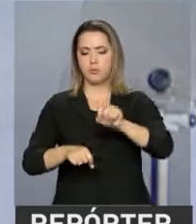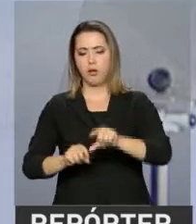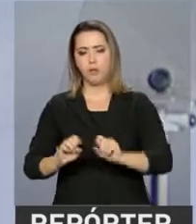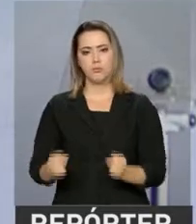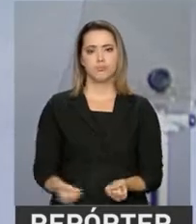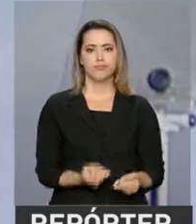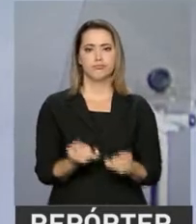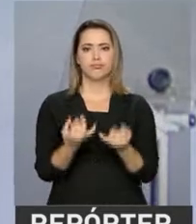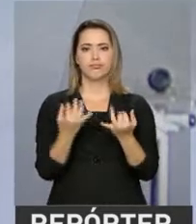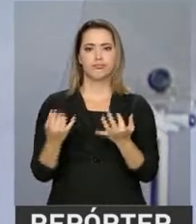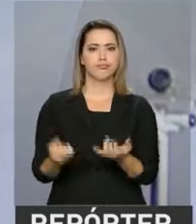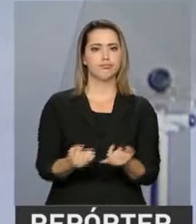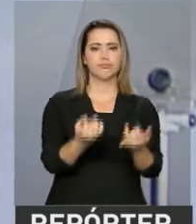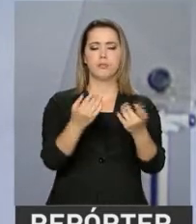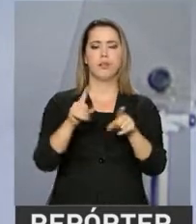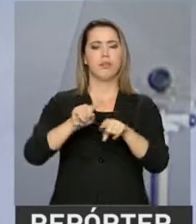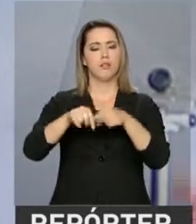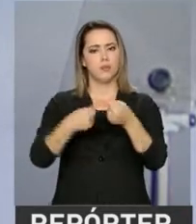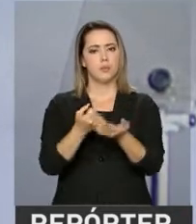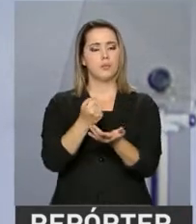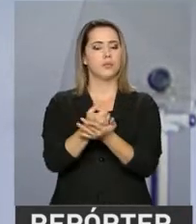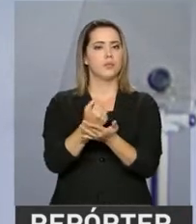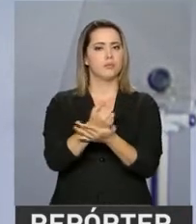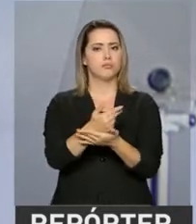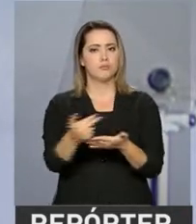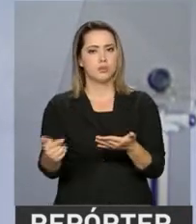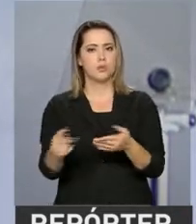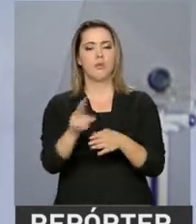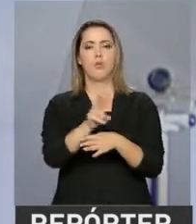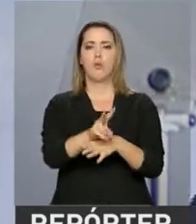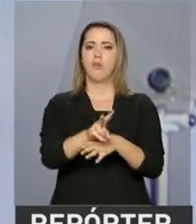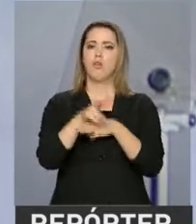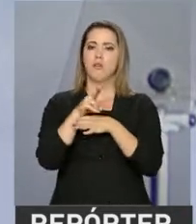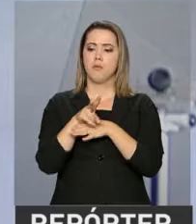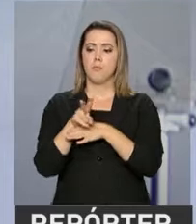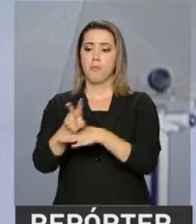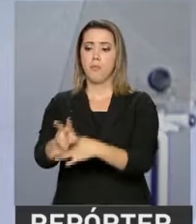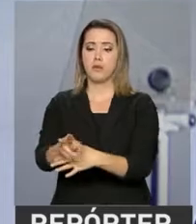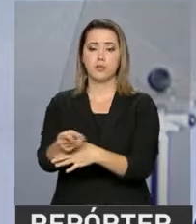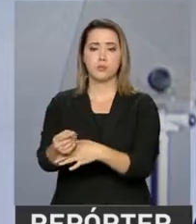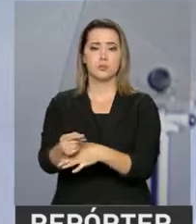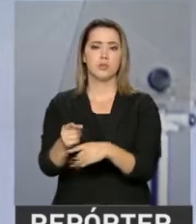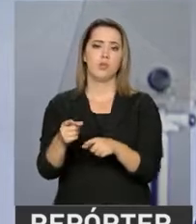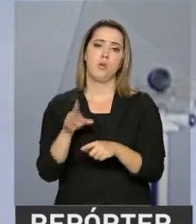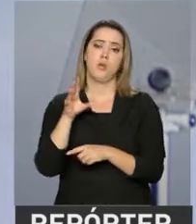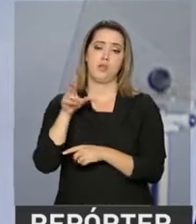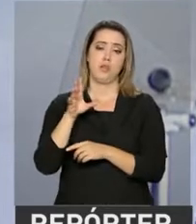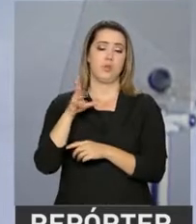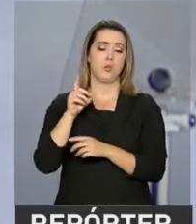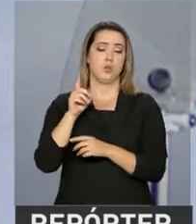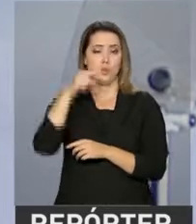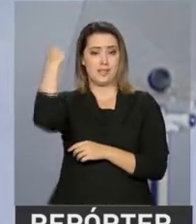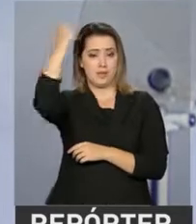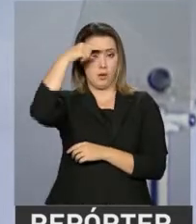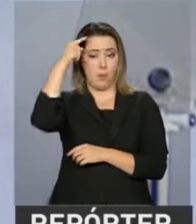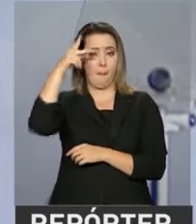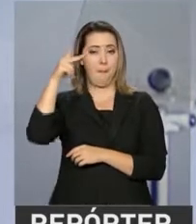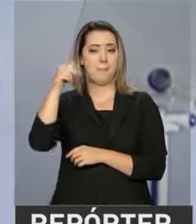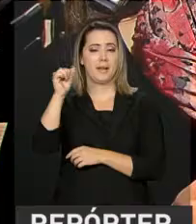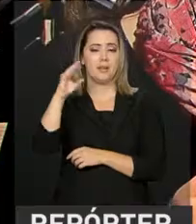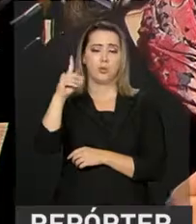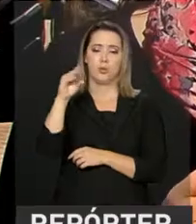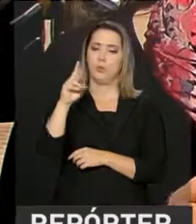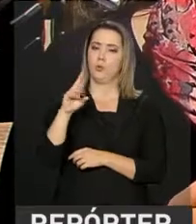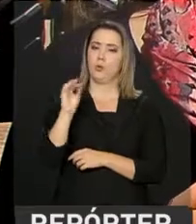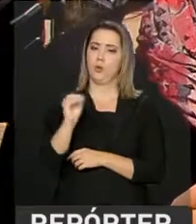dos nossos insumos, não houver financiamentos na hora certa, não adianta o São Pedro colaborar com a gente, porque nós não vamos ter condições de